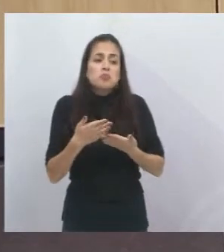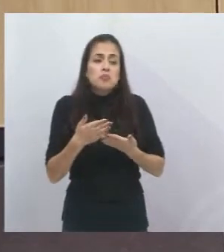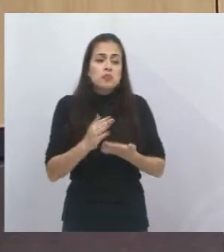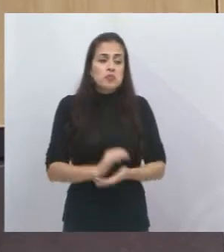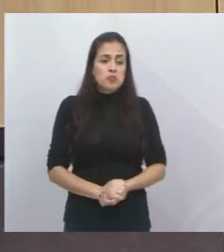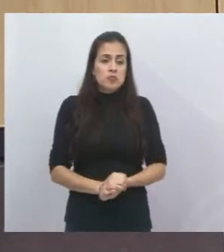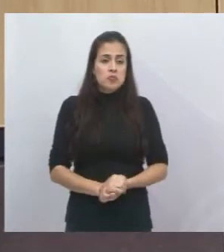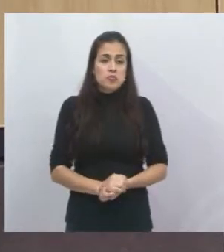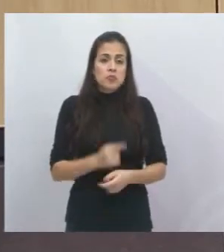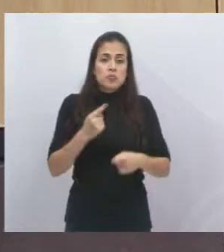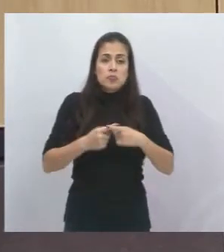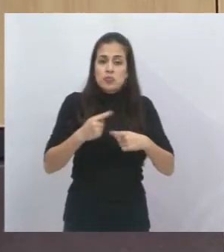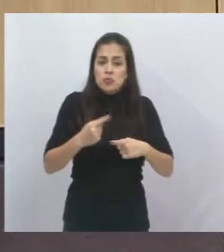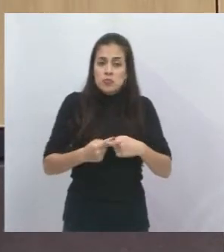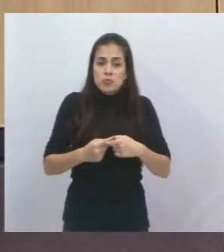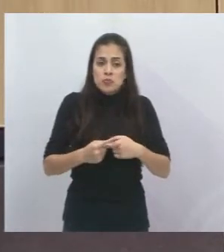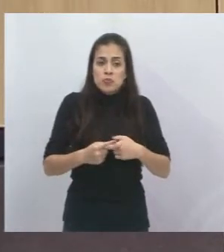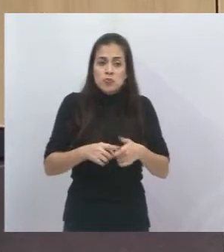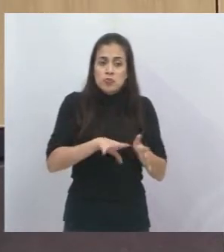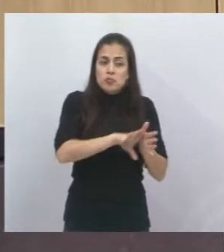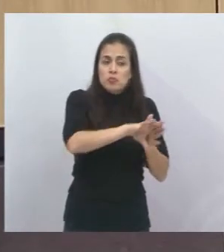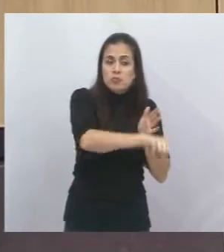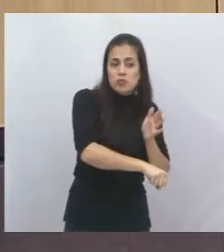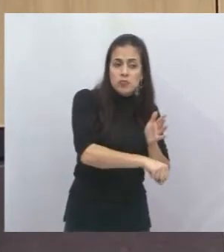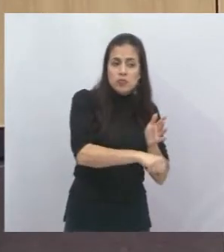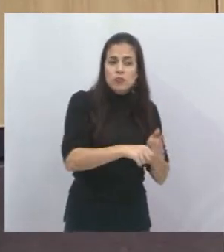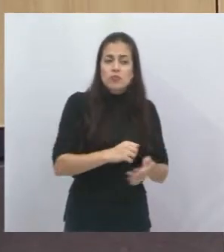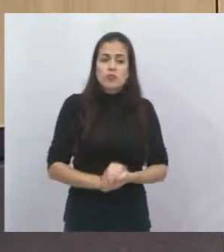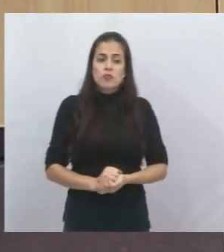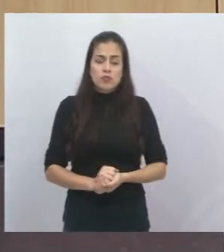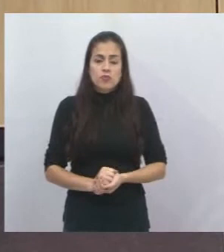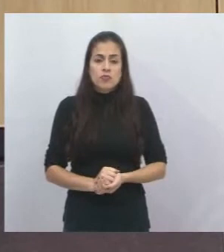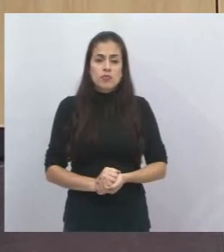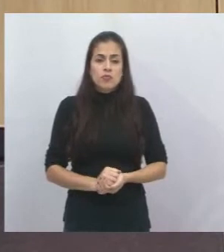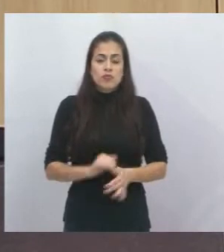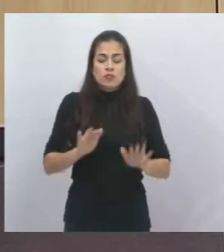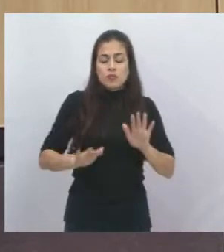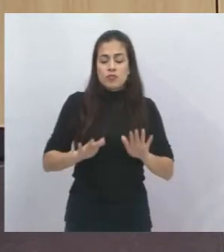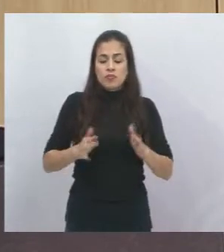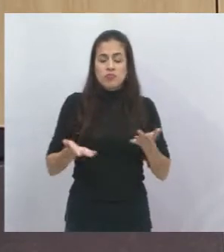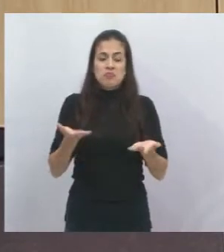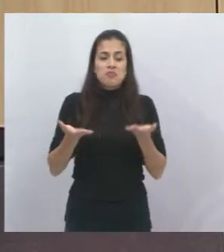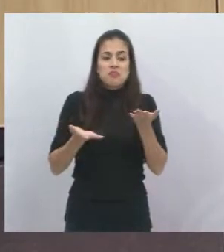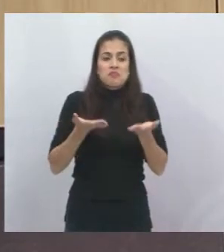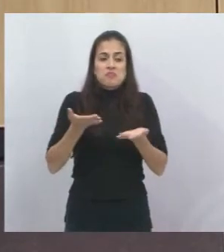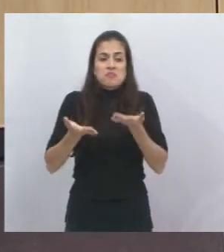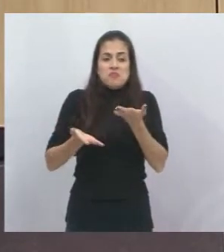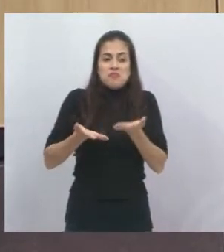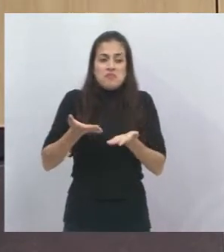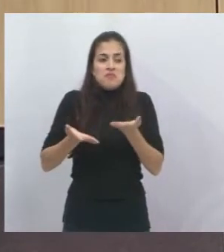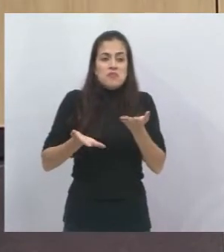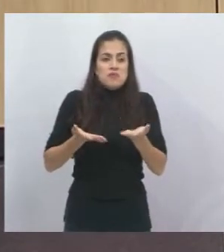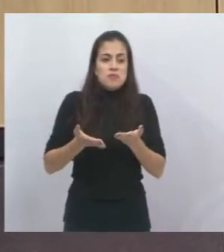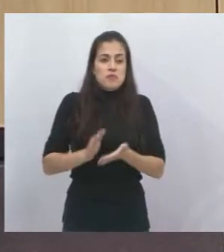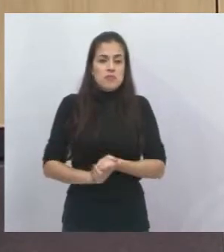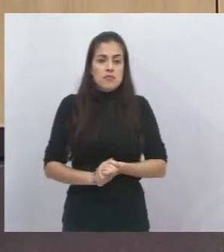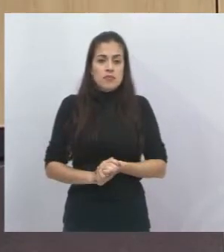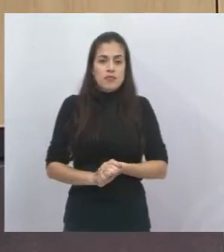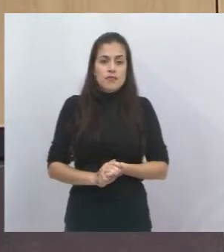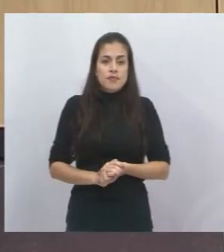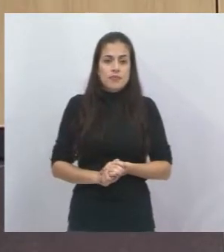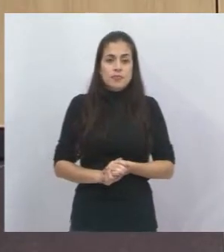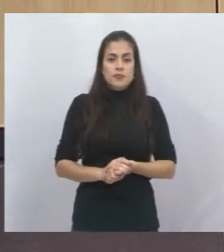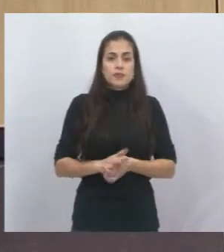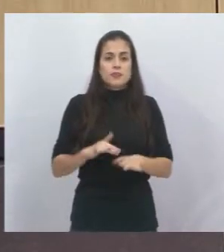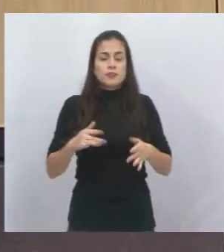esse rombo, né? Porque muitas das vezes a pessoa fica ali empurrando, tentando ganhar popularidade. Na